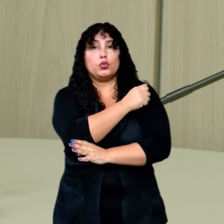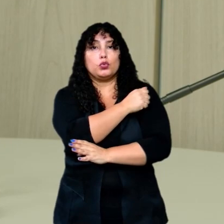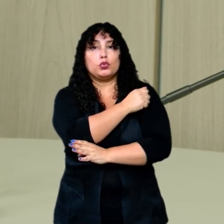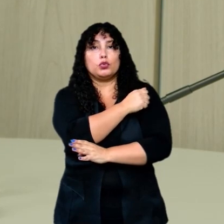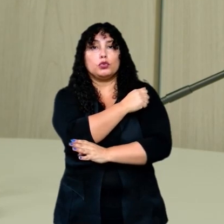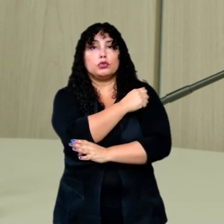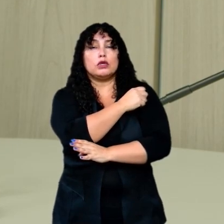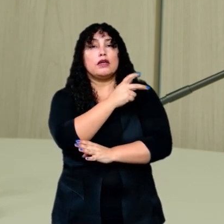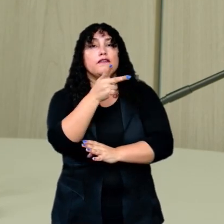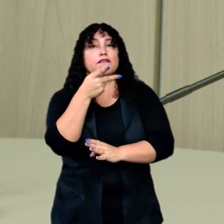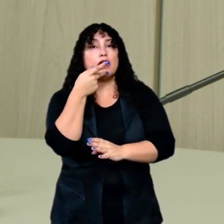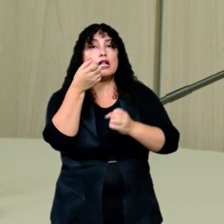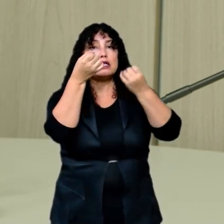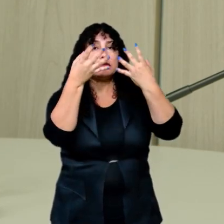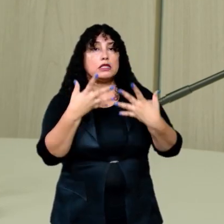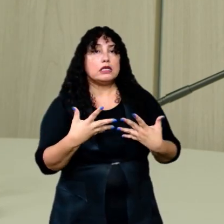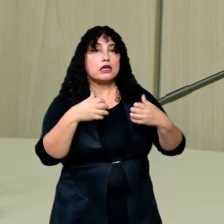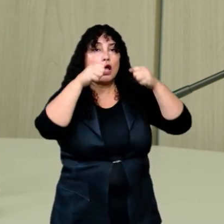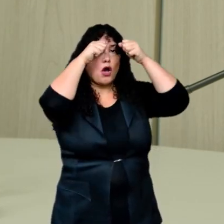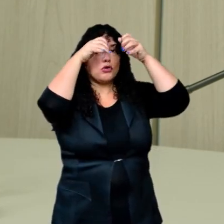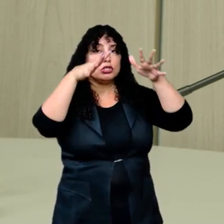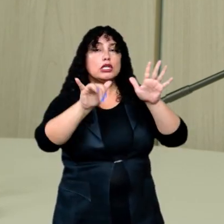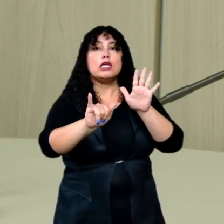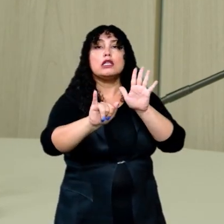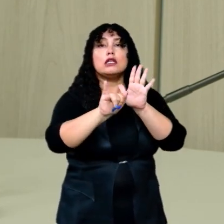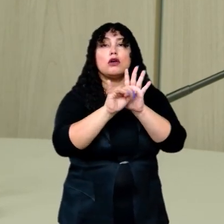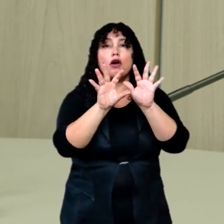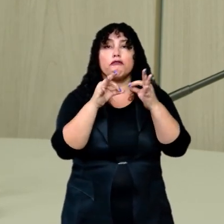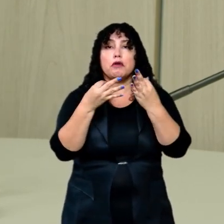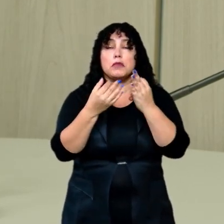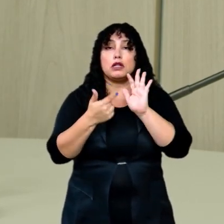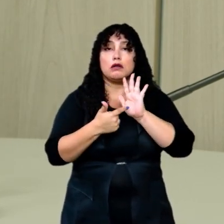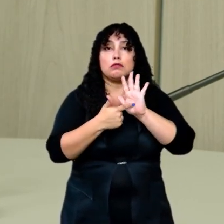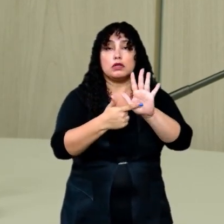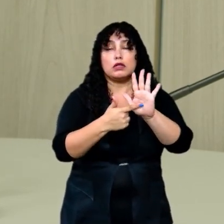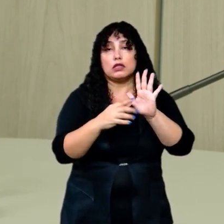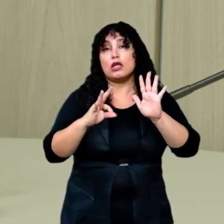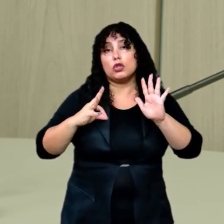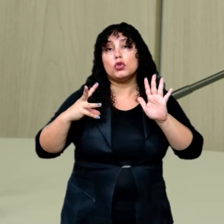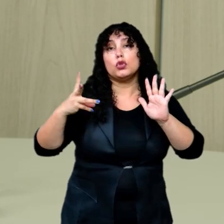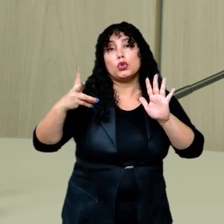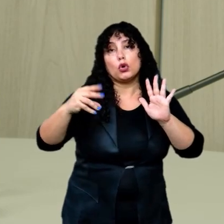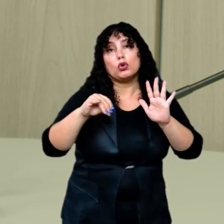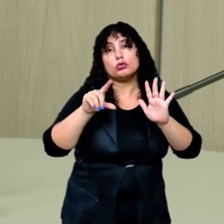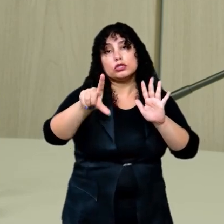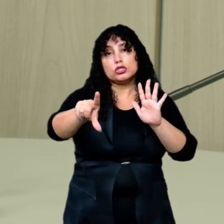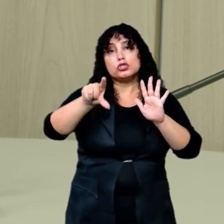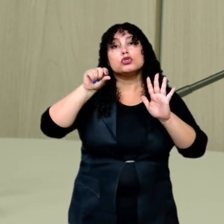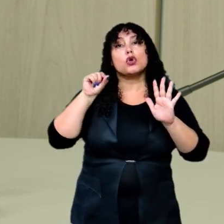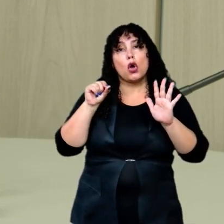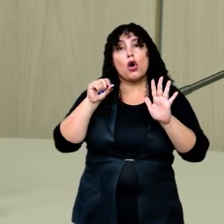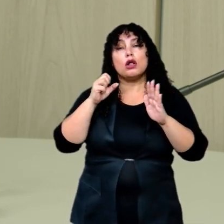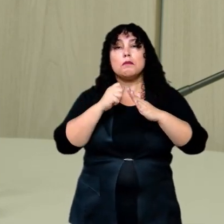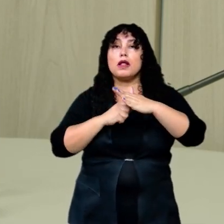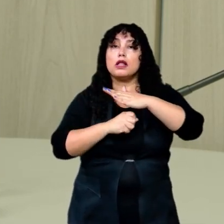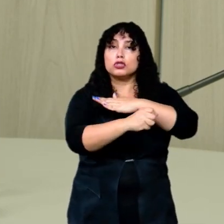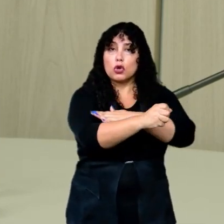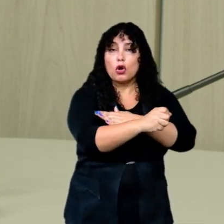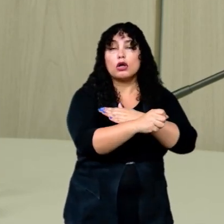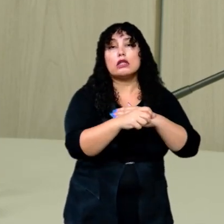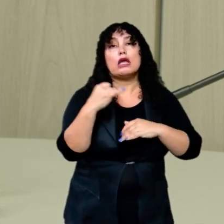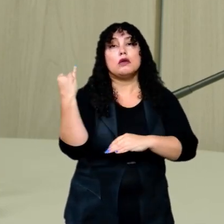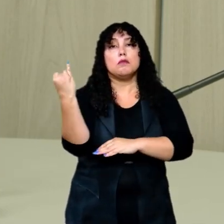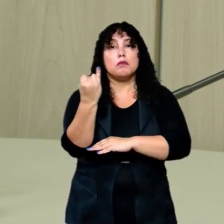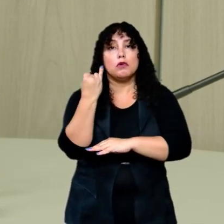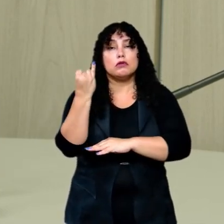se identifica enquanto autista ou a família apresenta ele, enfim, que nem todos, né, optam pelas cotas, é